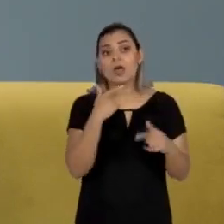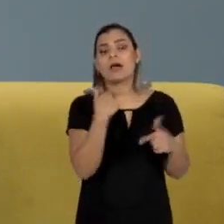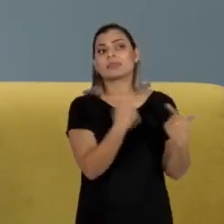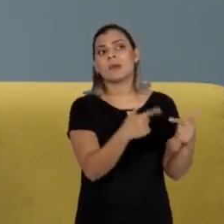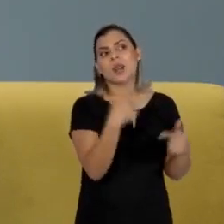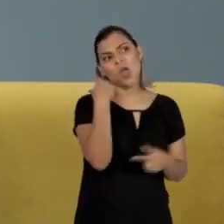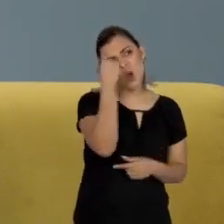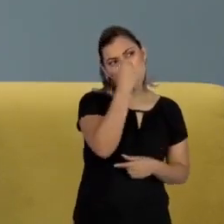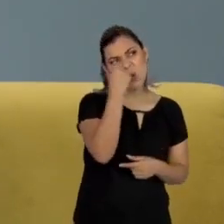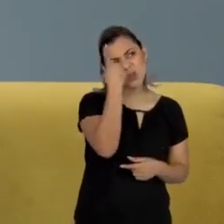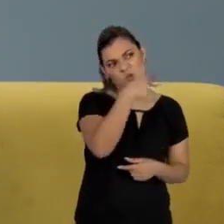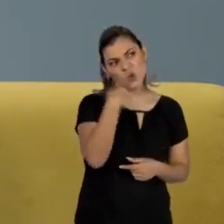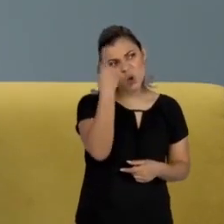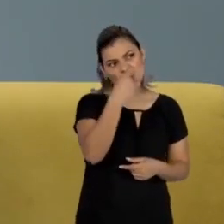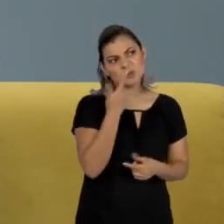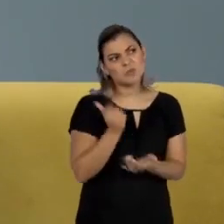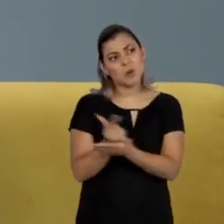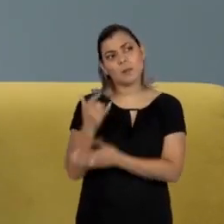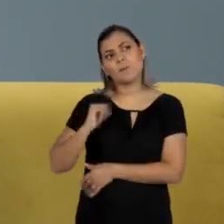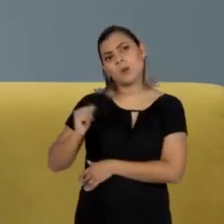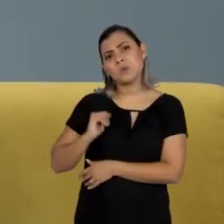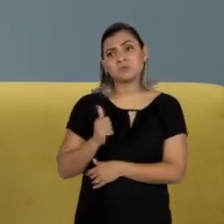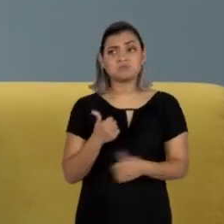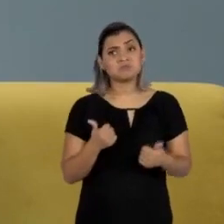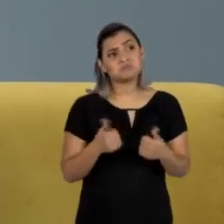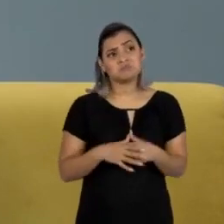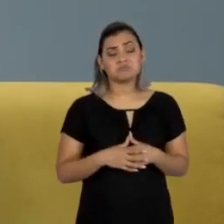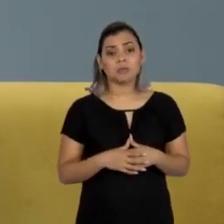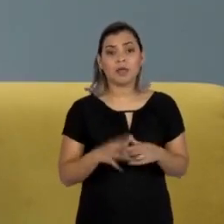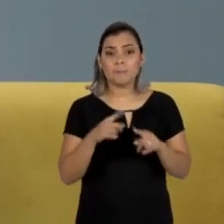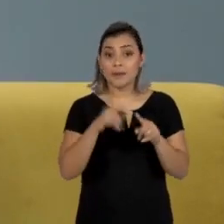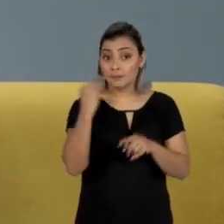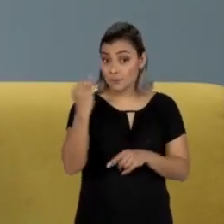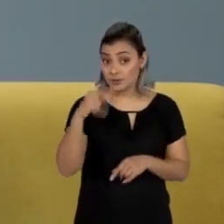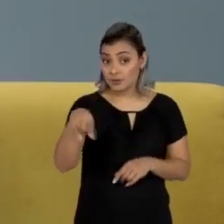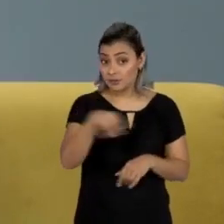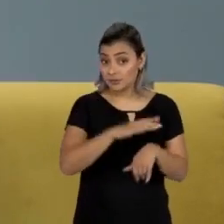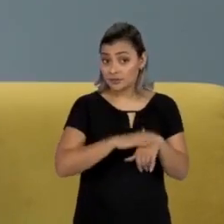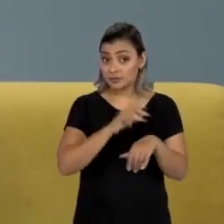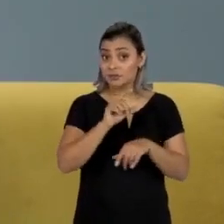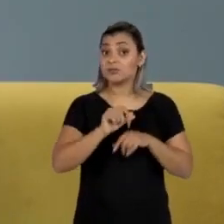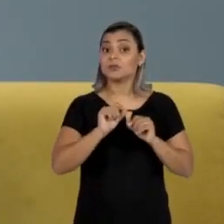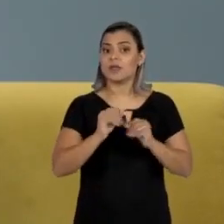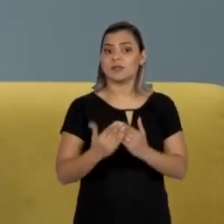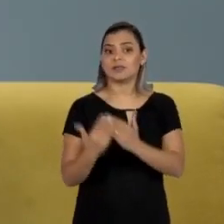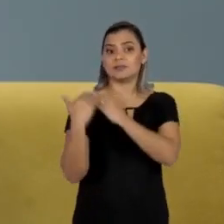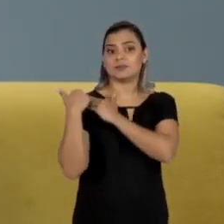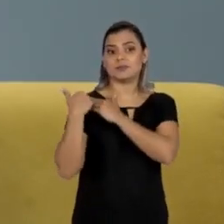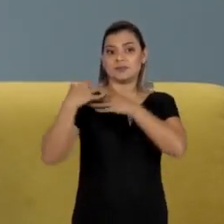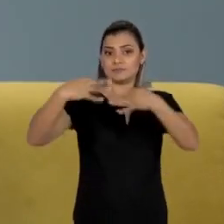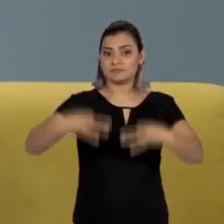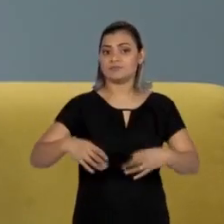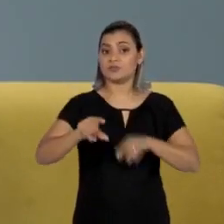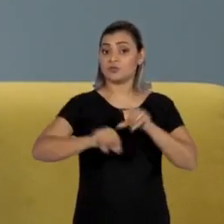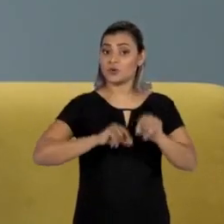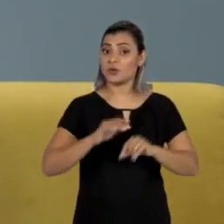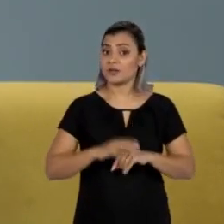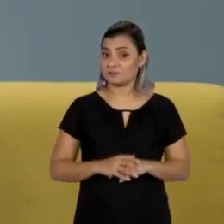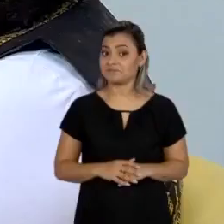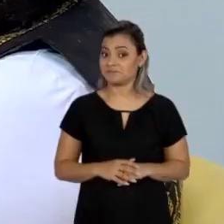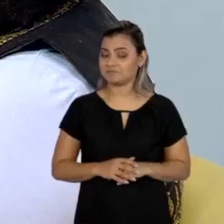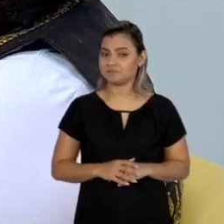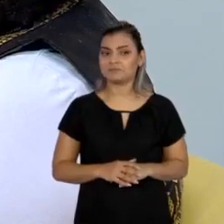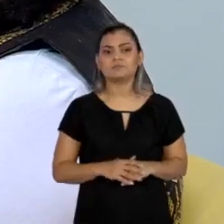horas para ter essa bolsa, tudo bem. Mas é importante que a gente faça essas escolhas com responsabilidade. Em relação